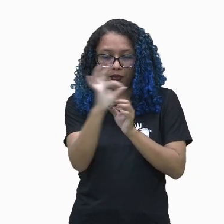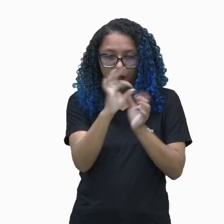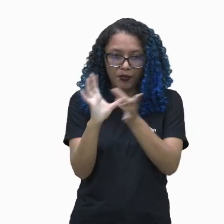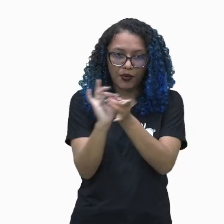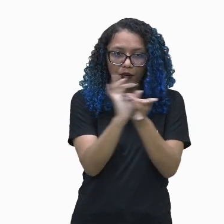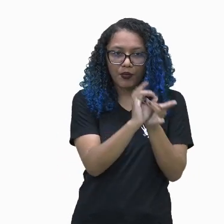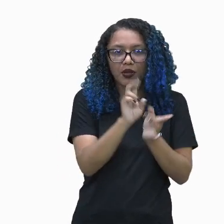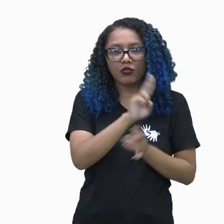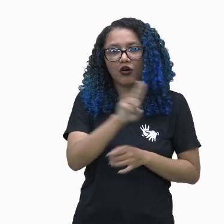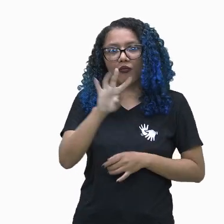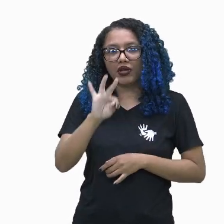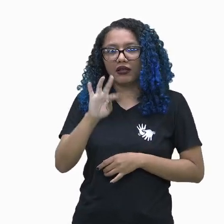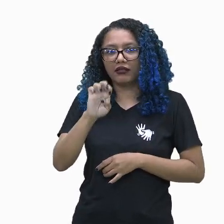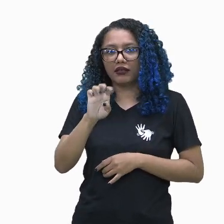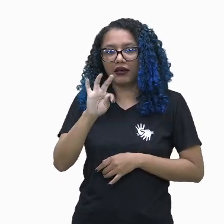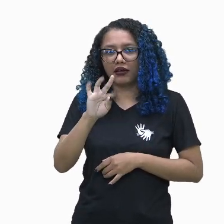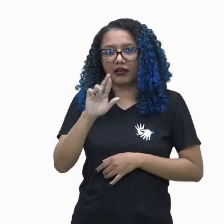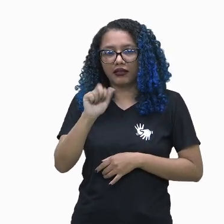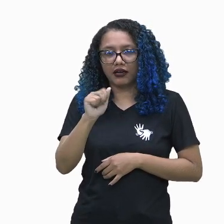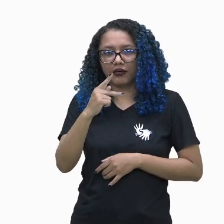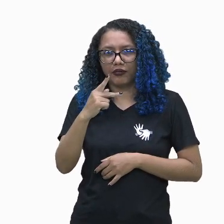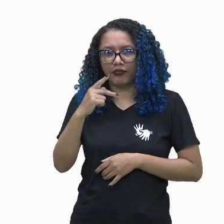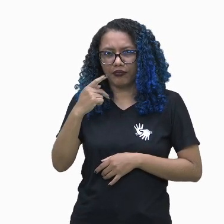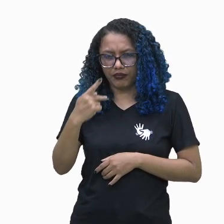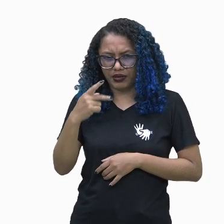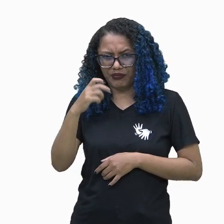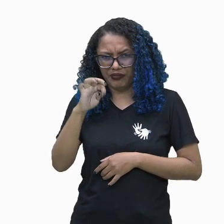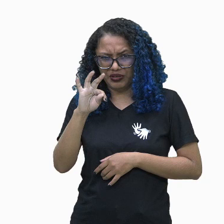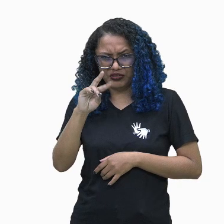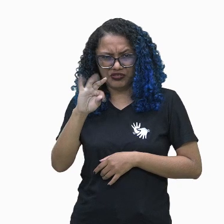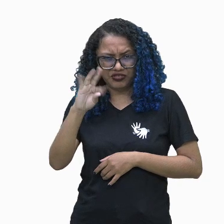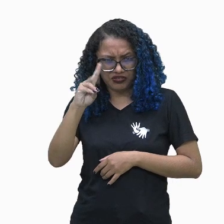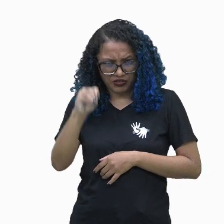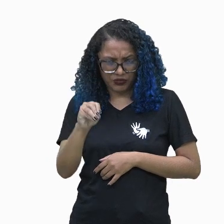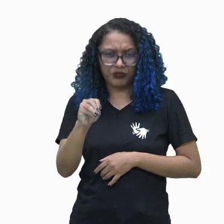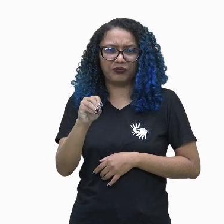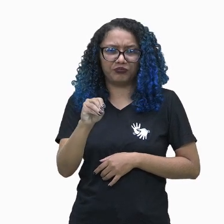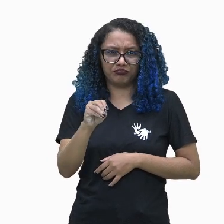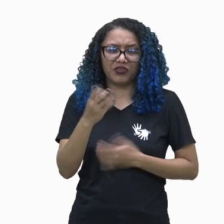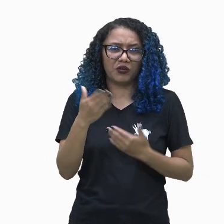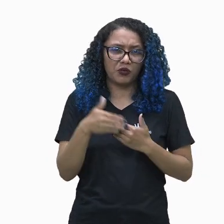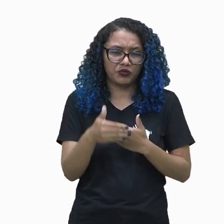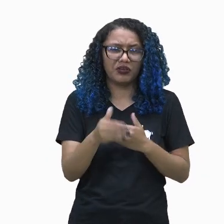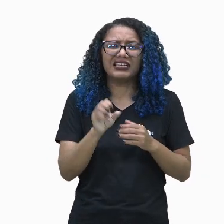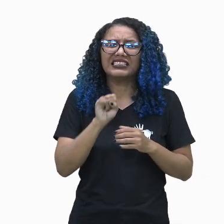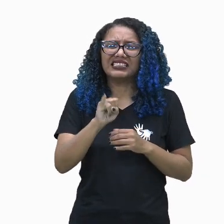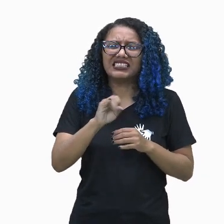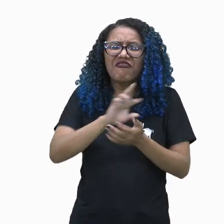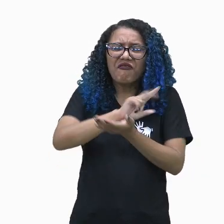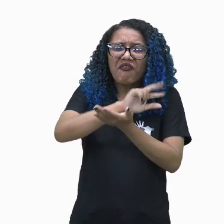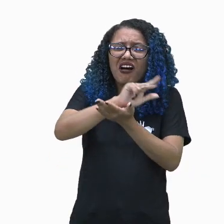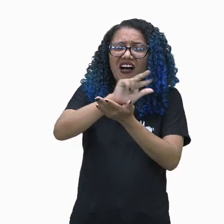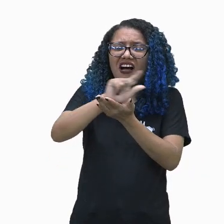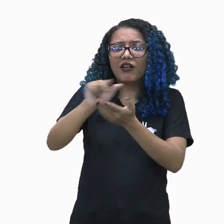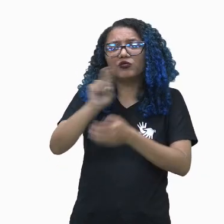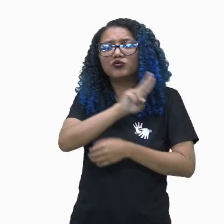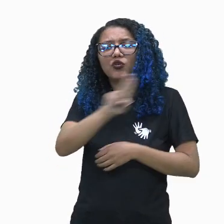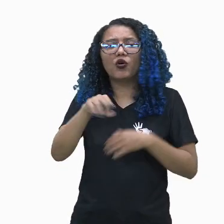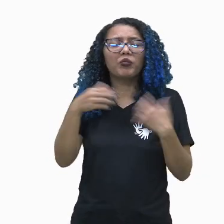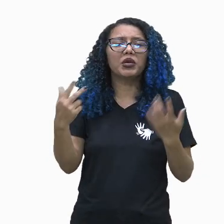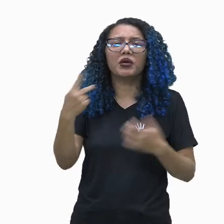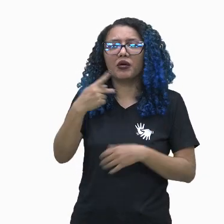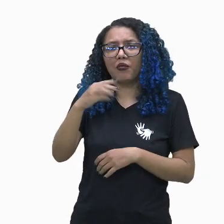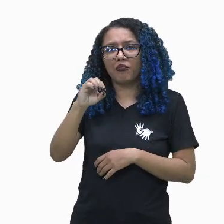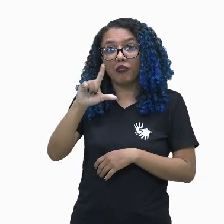tetrapeptídeo e assim por diante, né? A ligação de muitos aminoácidos ela é chamada de polipeptídeo,